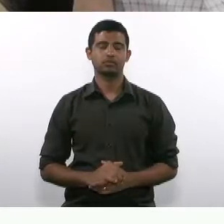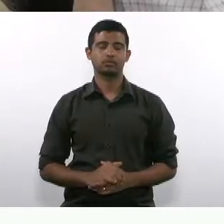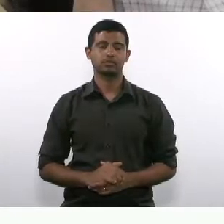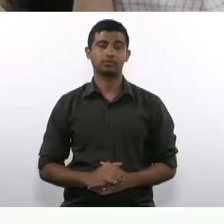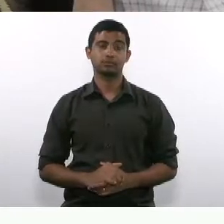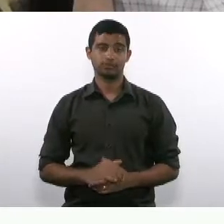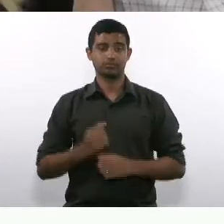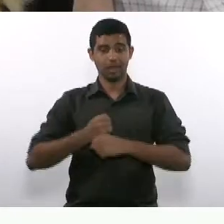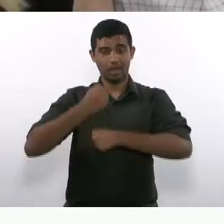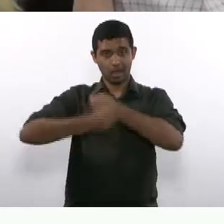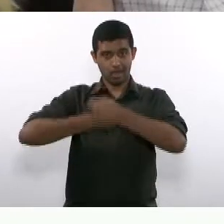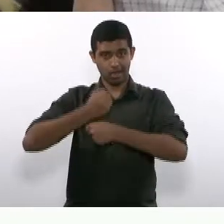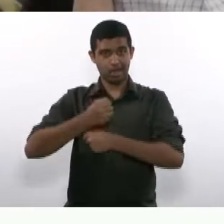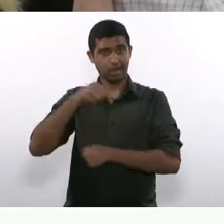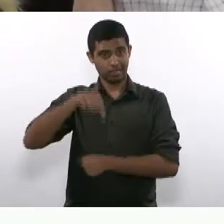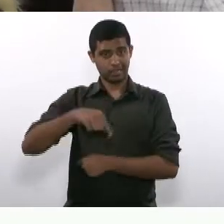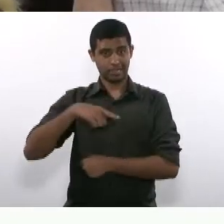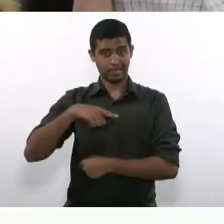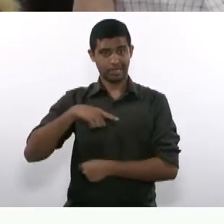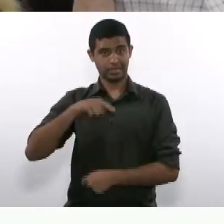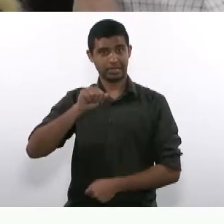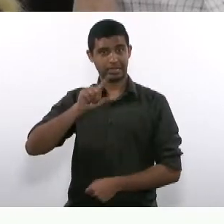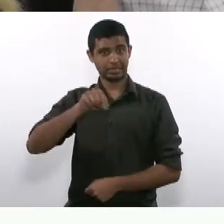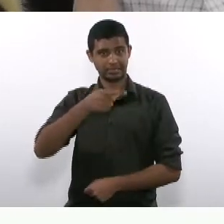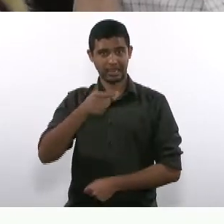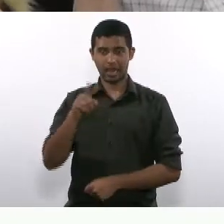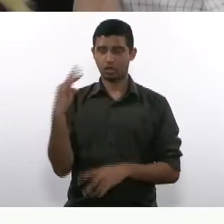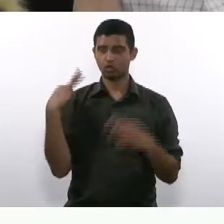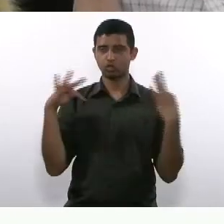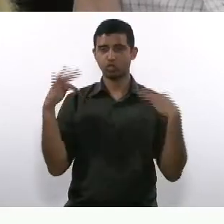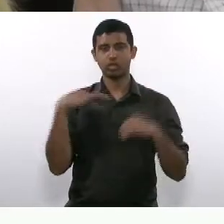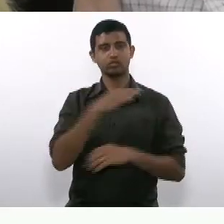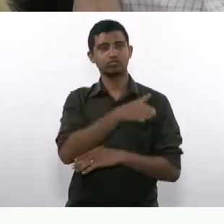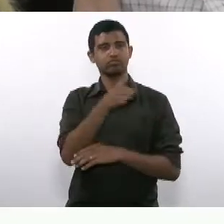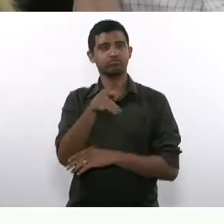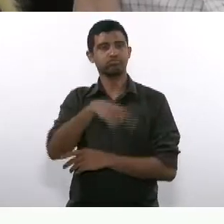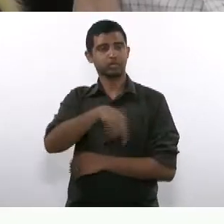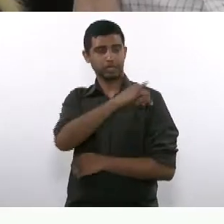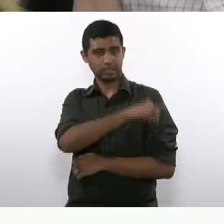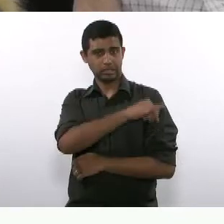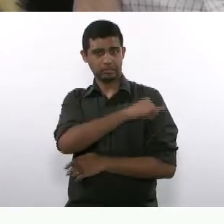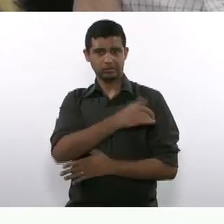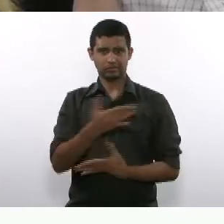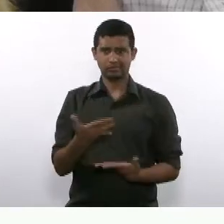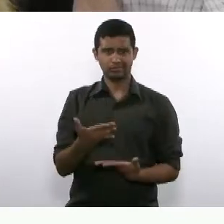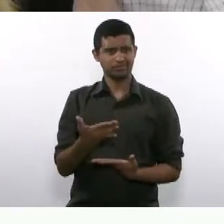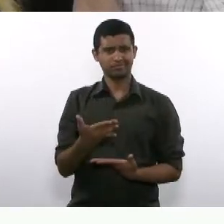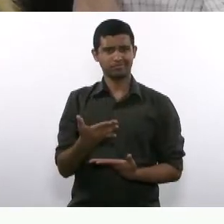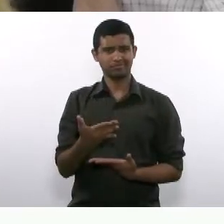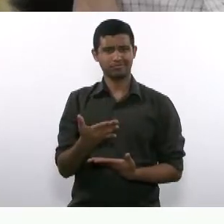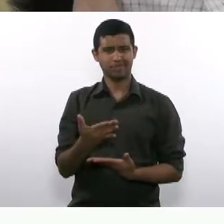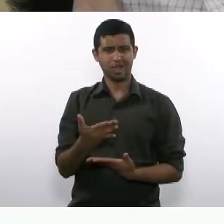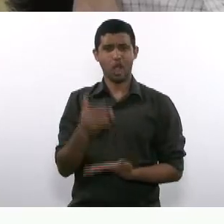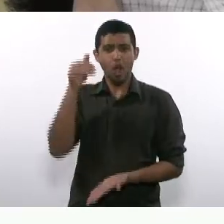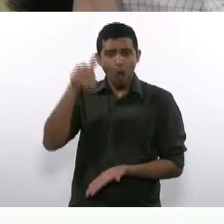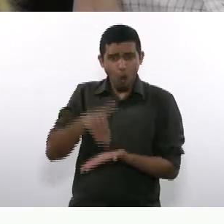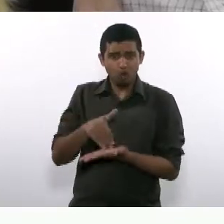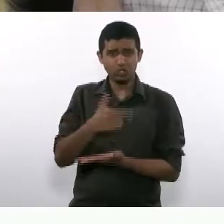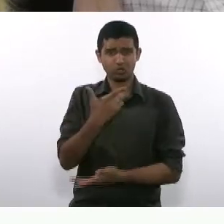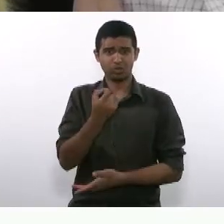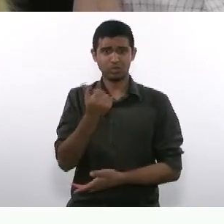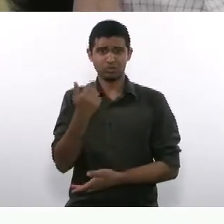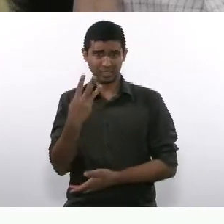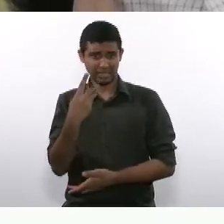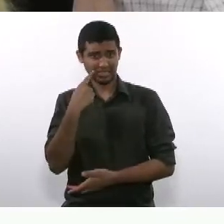Esse ano a gente fez o Salão de Turismo do Rio de Janeiro. Esse salão ele não acontecia desde 2013, ou seja, há